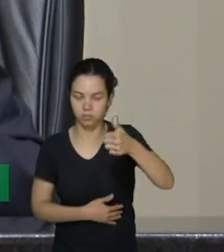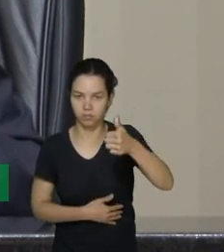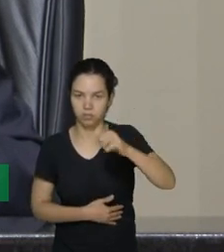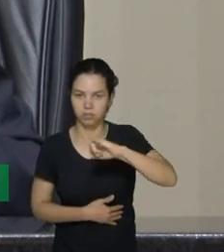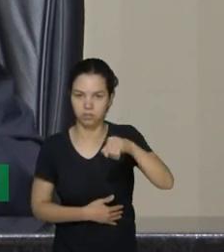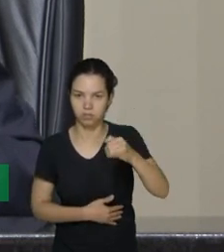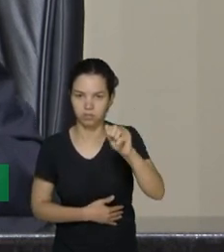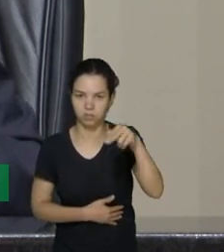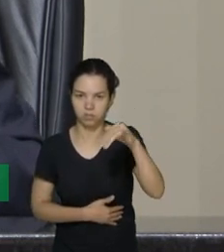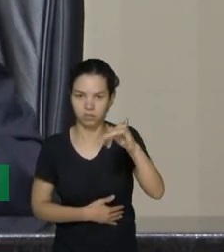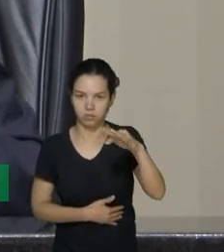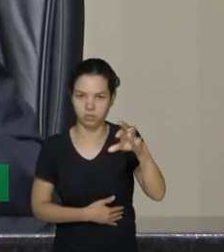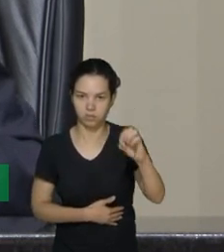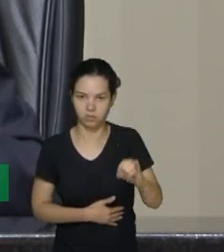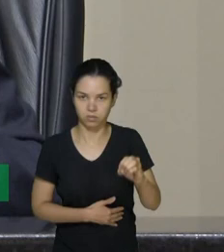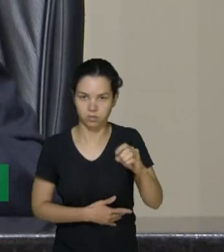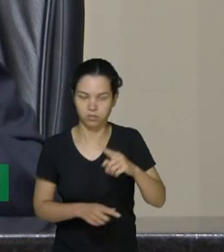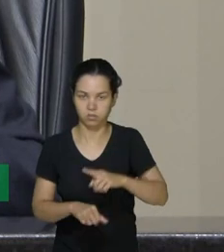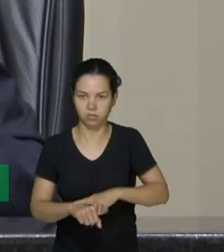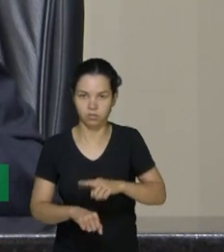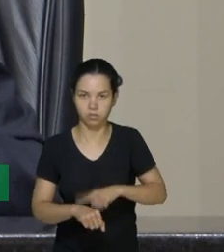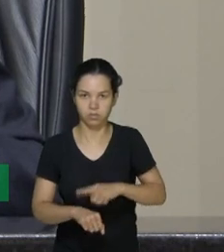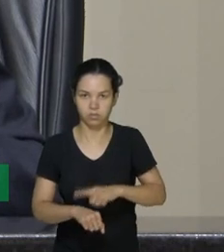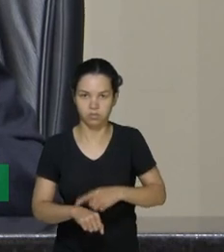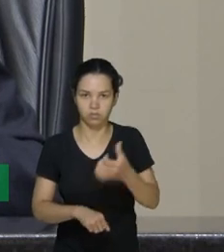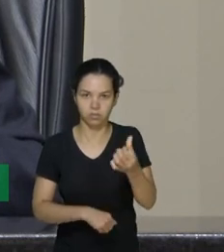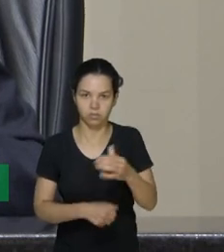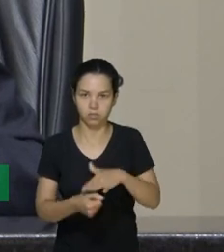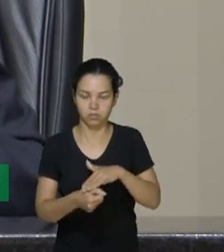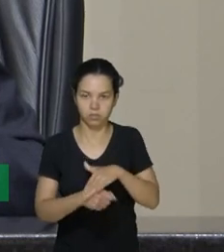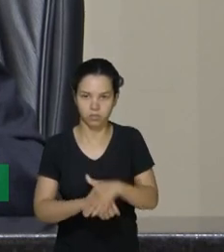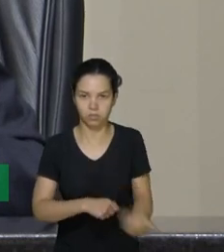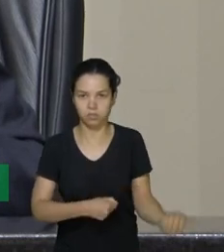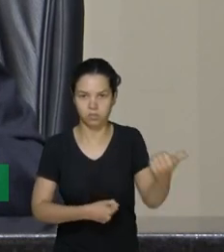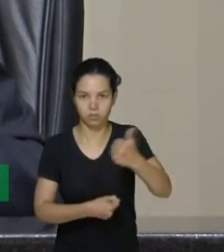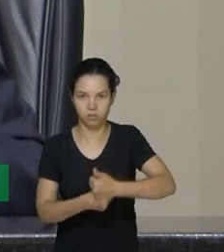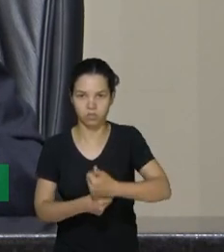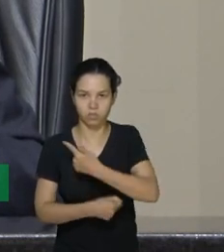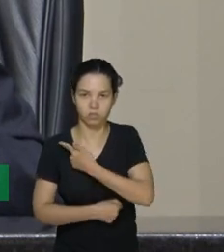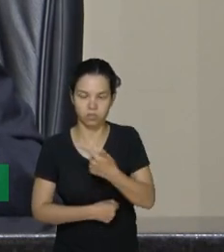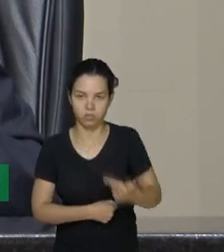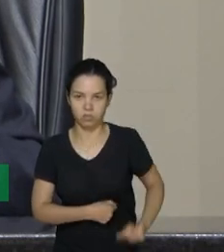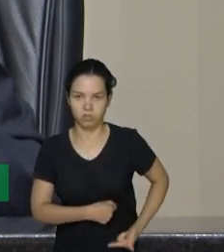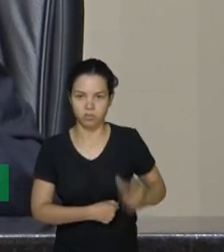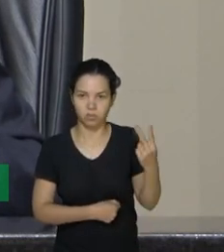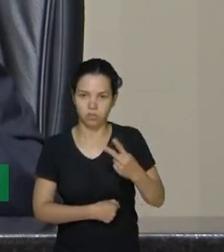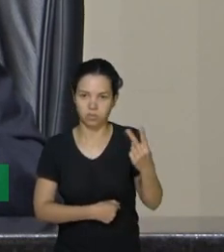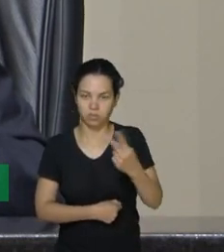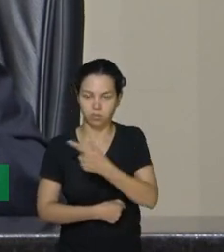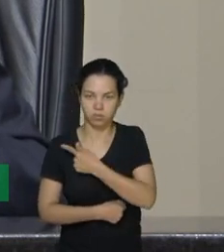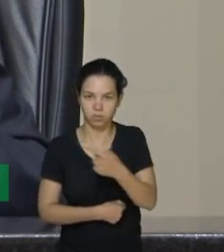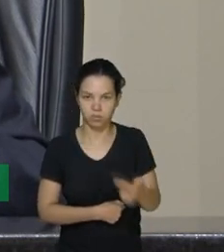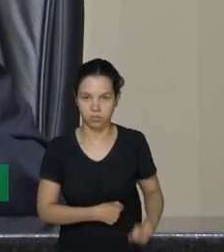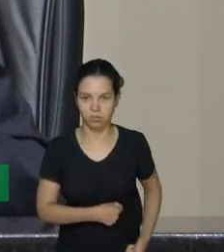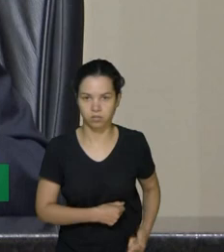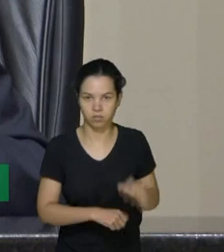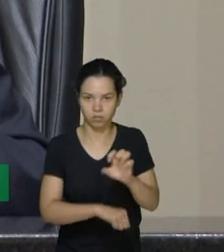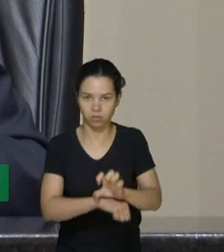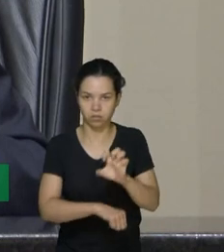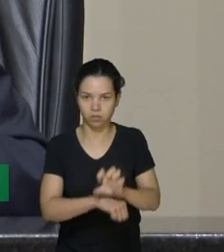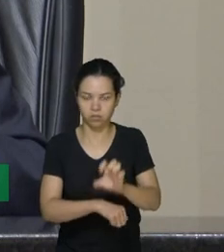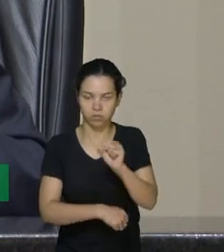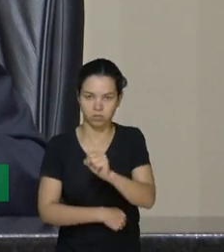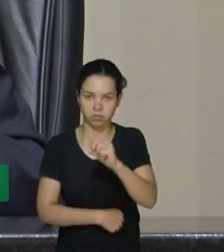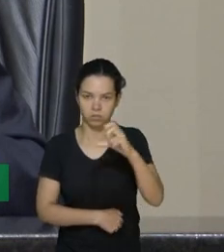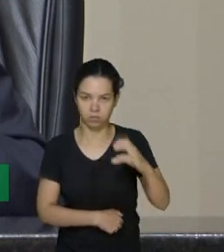18 horas, para a posse do governador e vice-governadora do Estado de